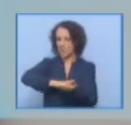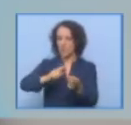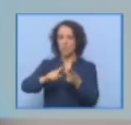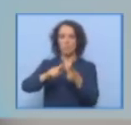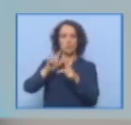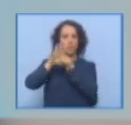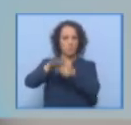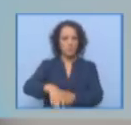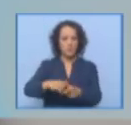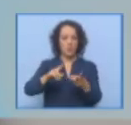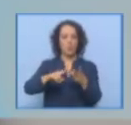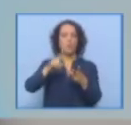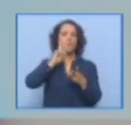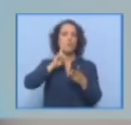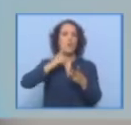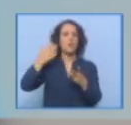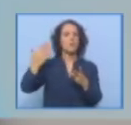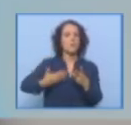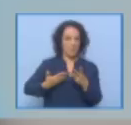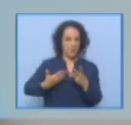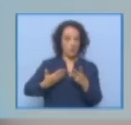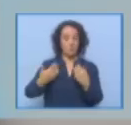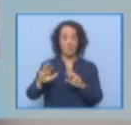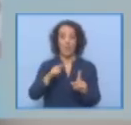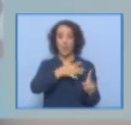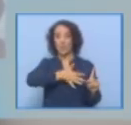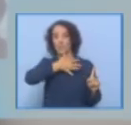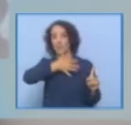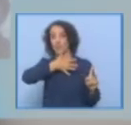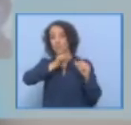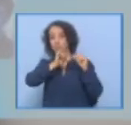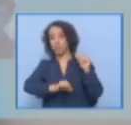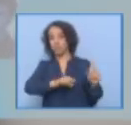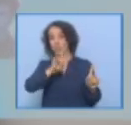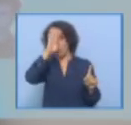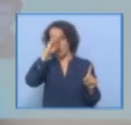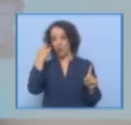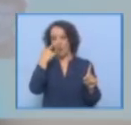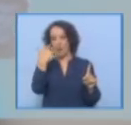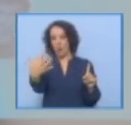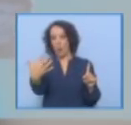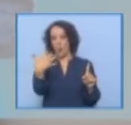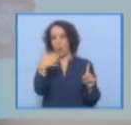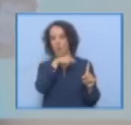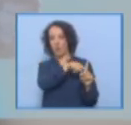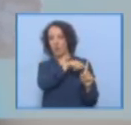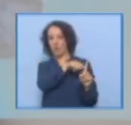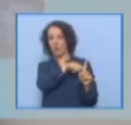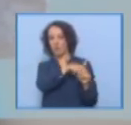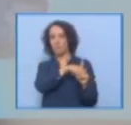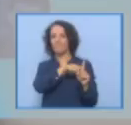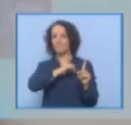da mulher. E no discurso de Bolsonaro está muito presente toda essa gama de, digamos,